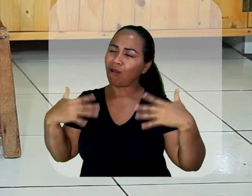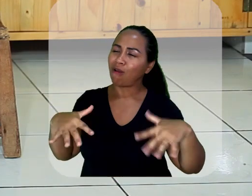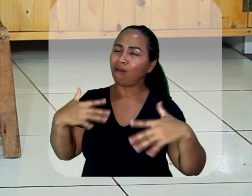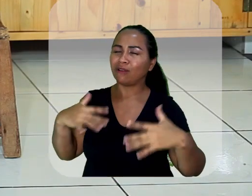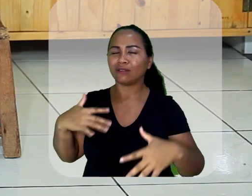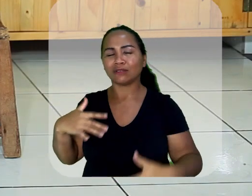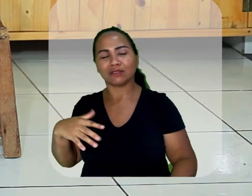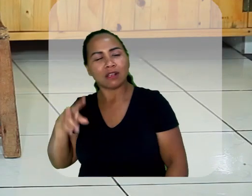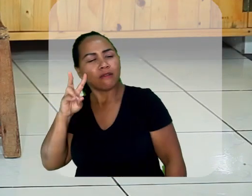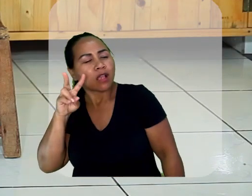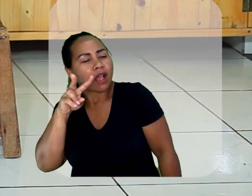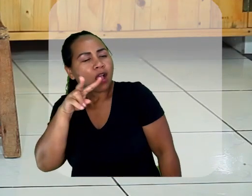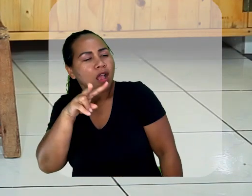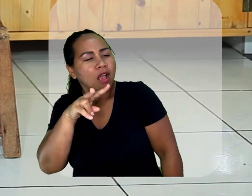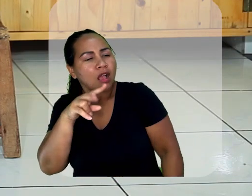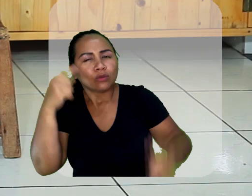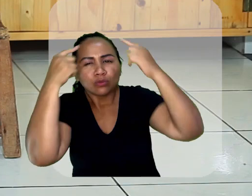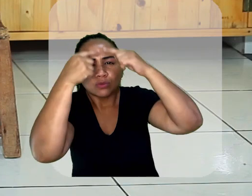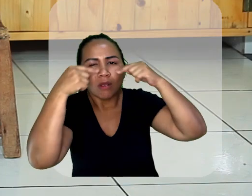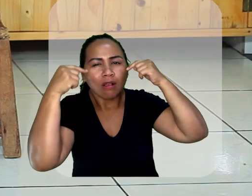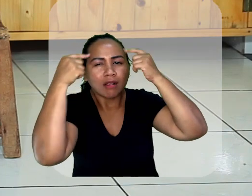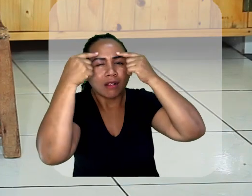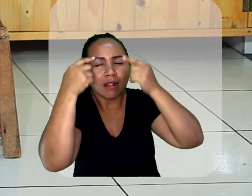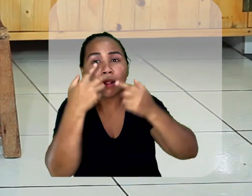Seus olhos verdes deságuam.